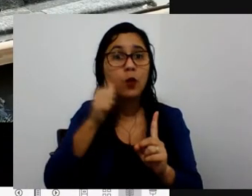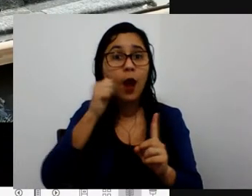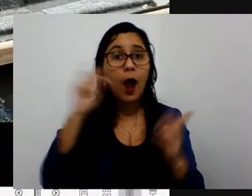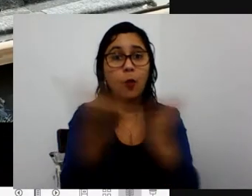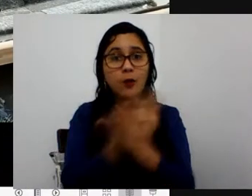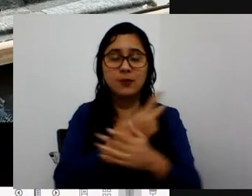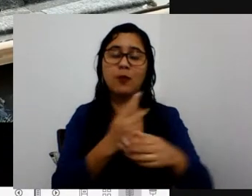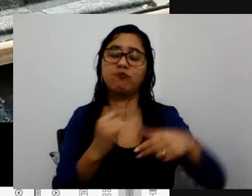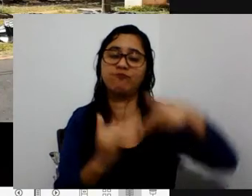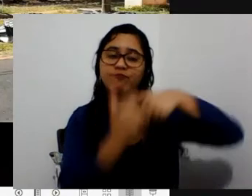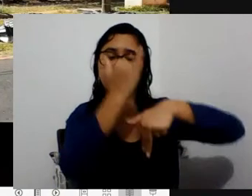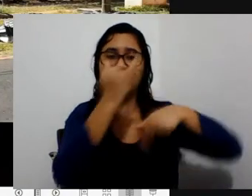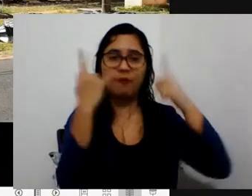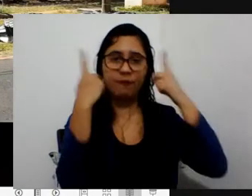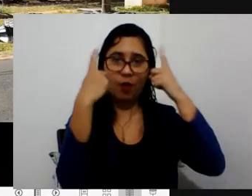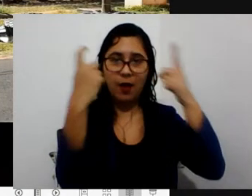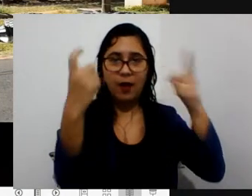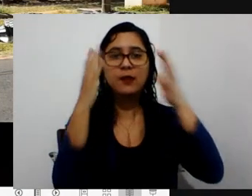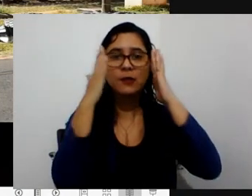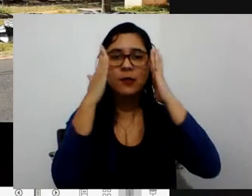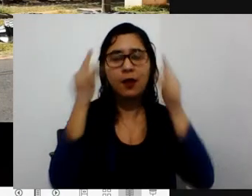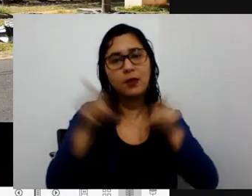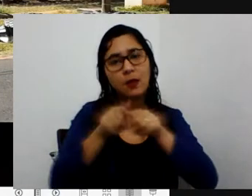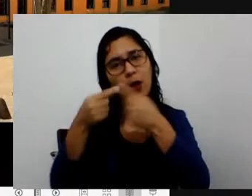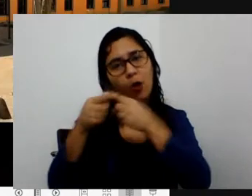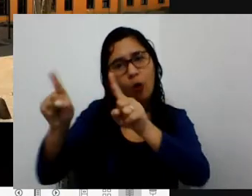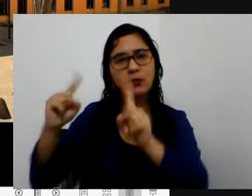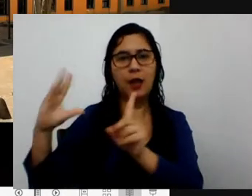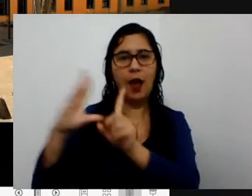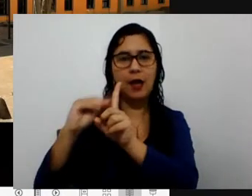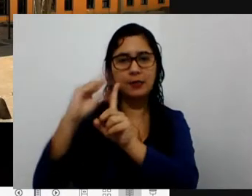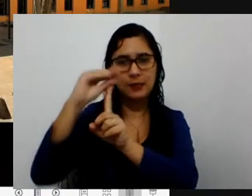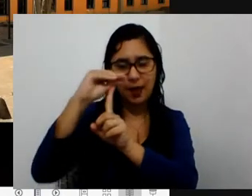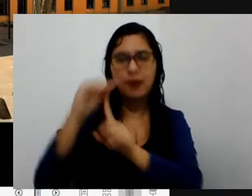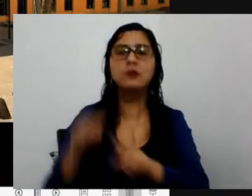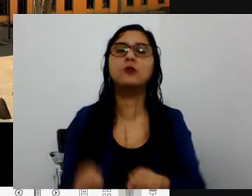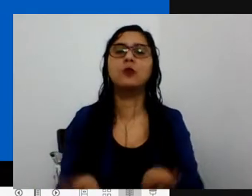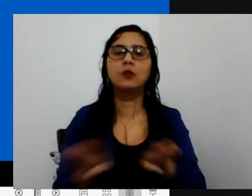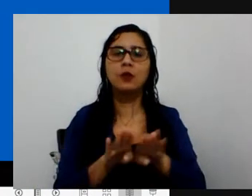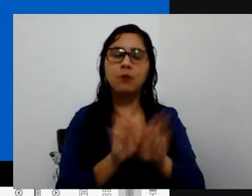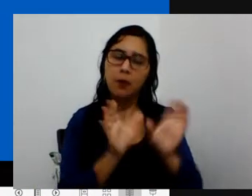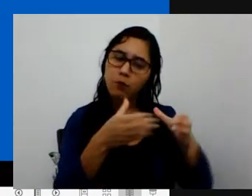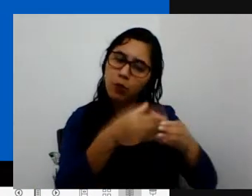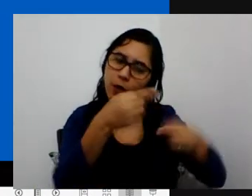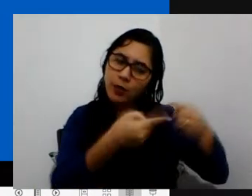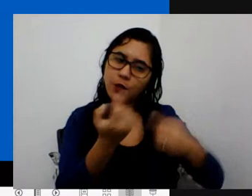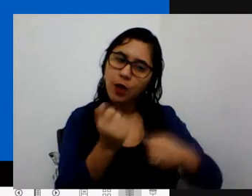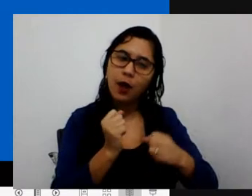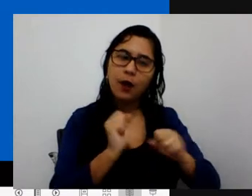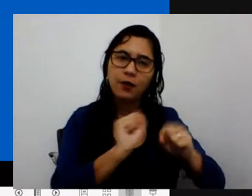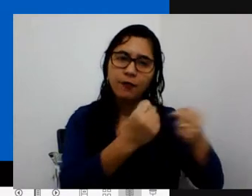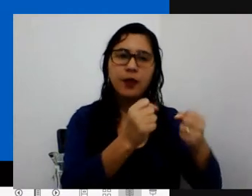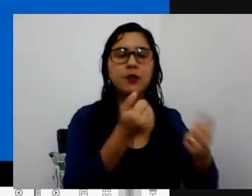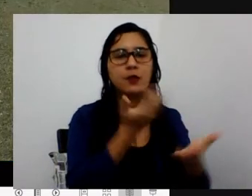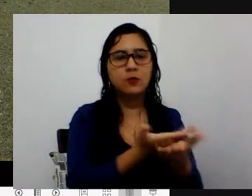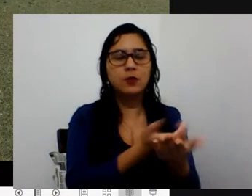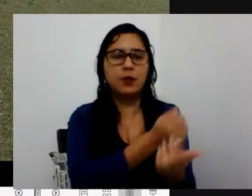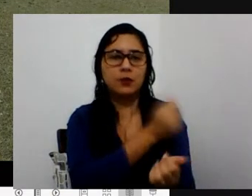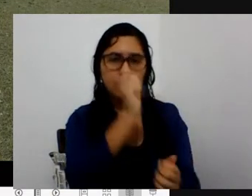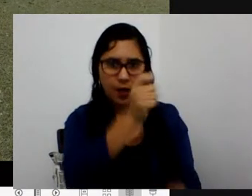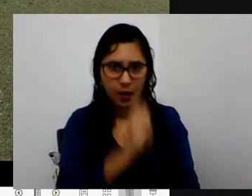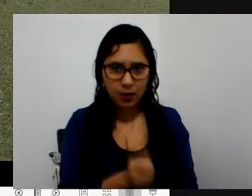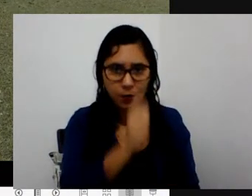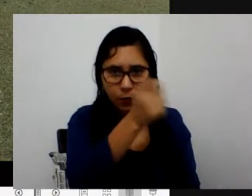violência, de combate ao assédio, políticas voltadas aos estudantes indígenas, defesa da transformação do PNAES em